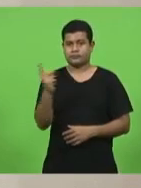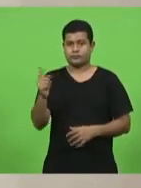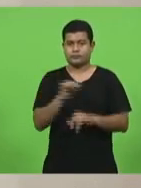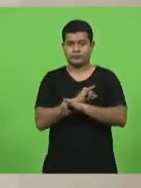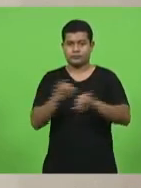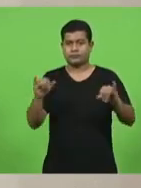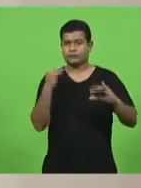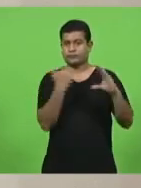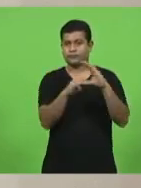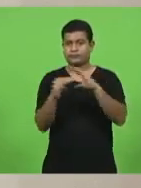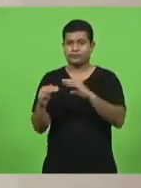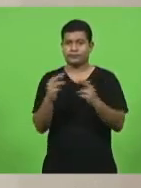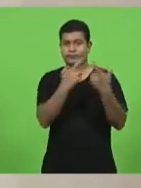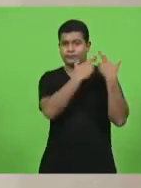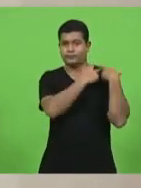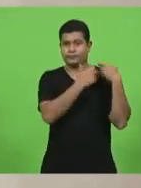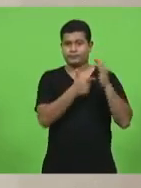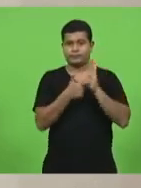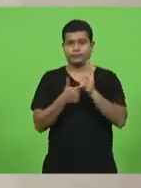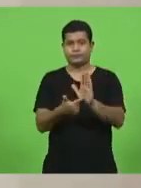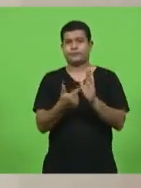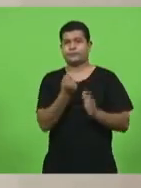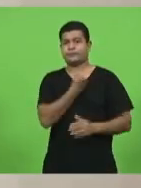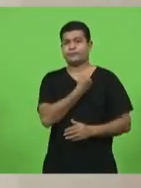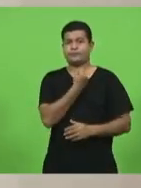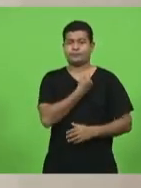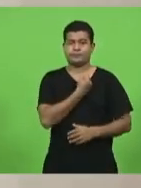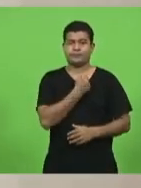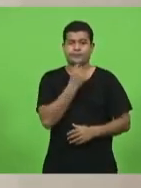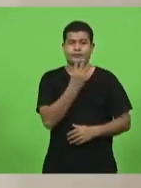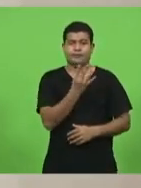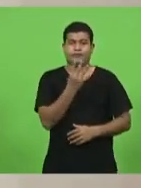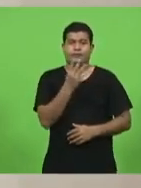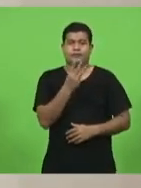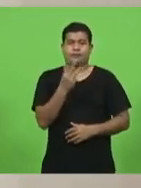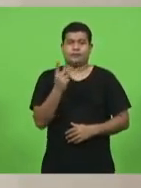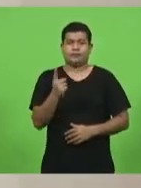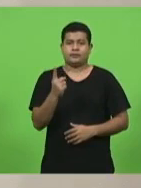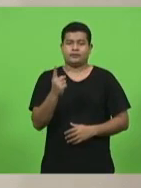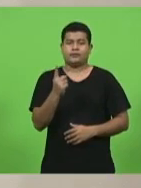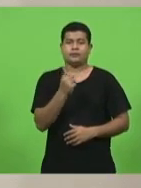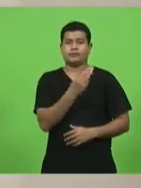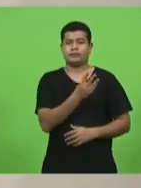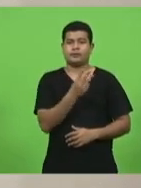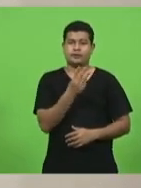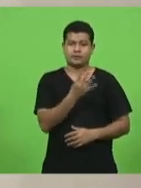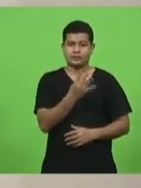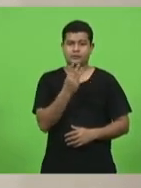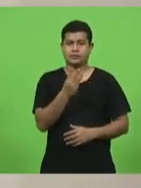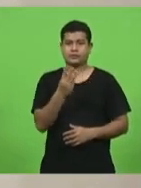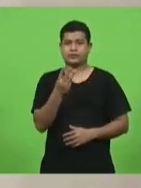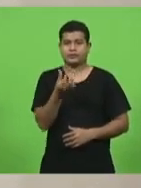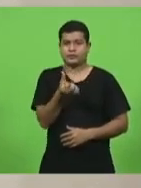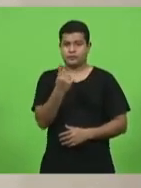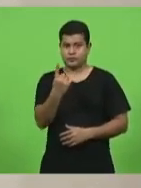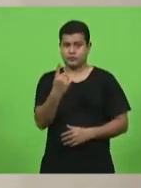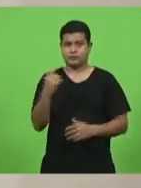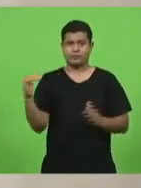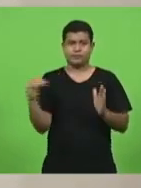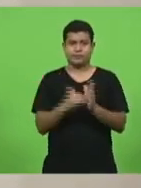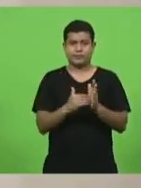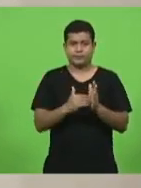encaminhará os destinatários as indicações número 434 a 461 barra 2021.